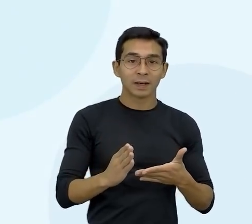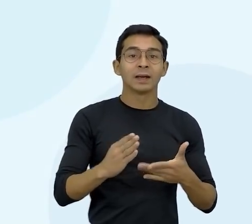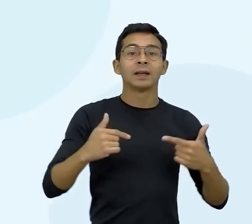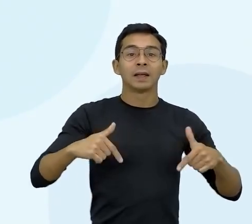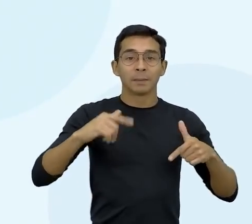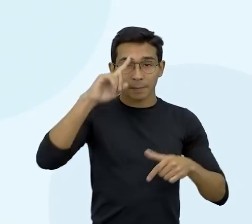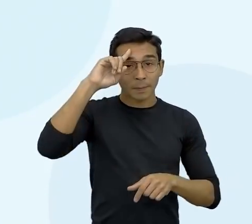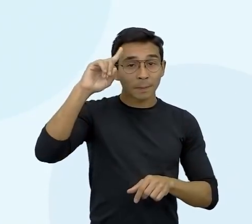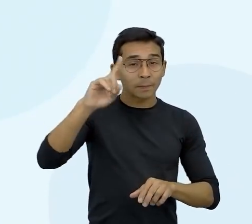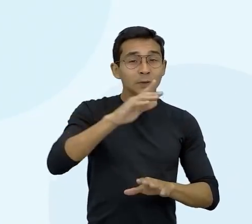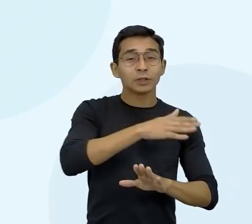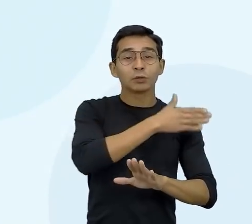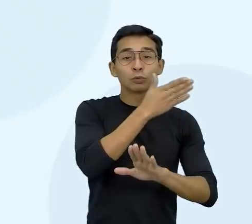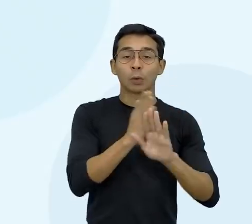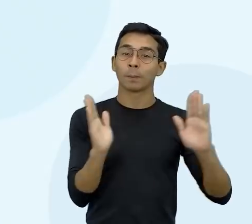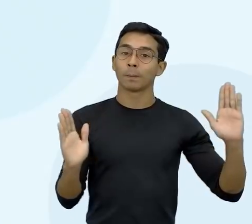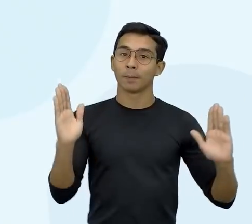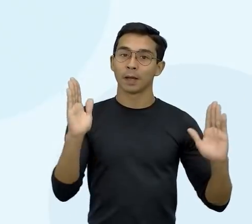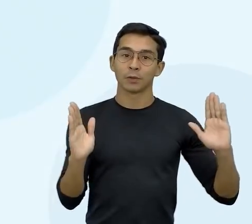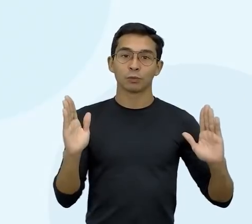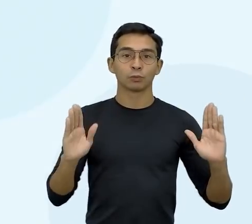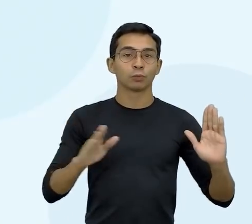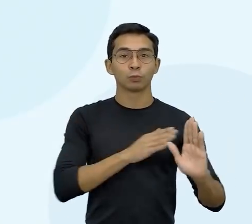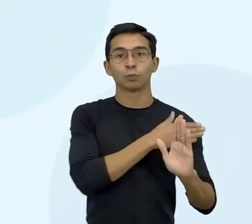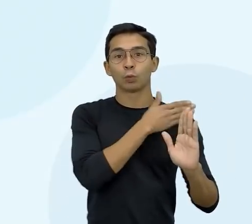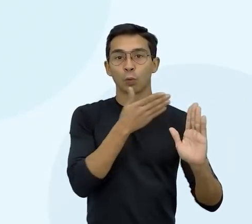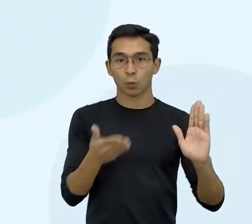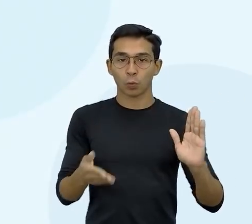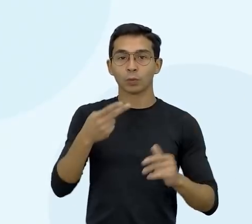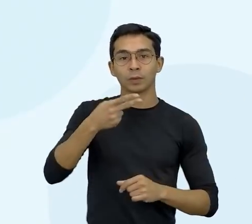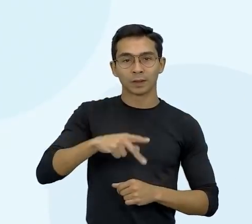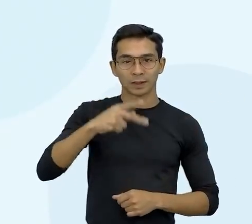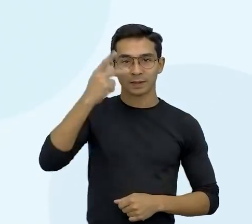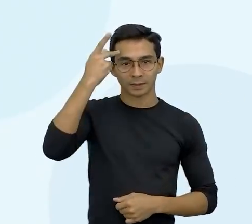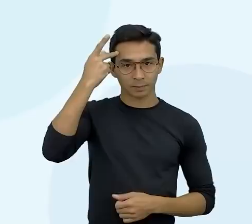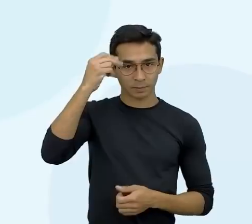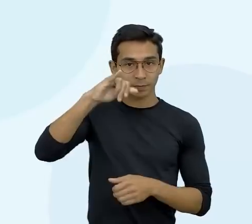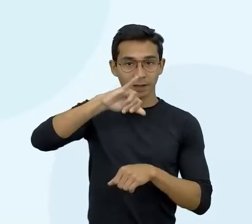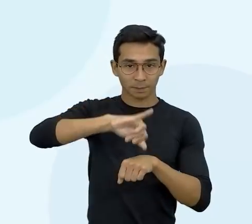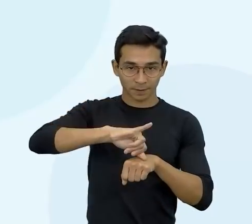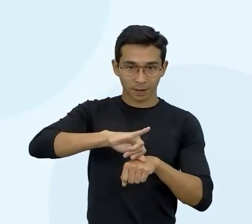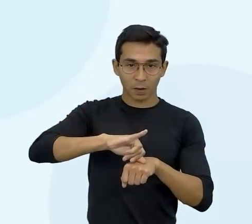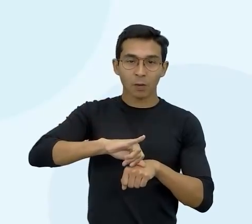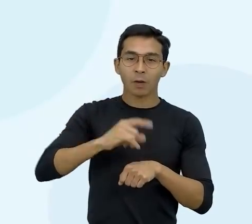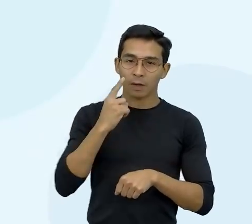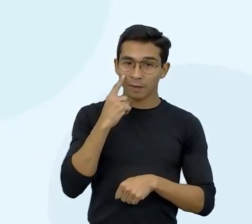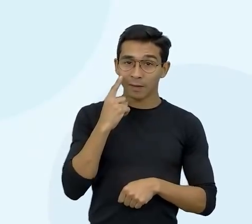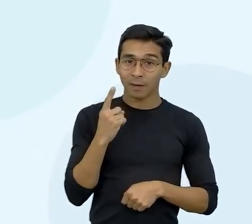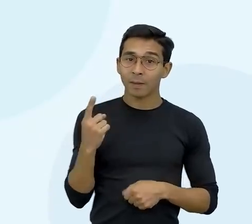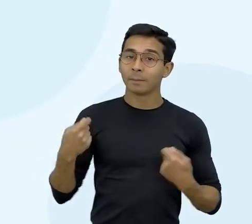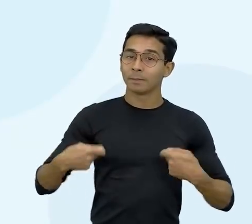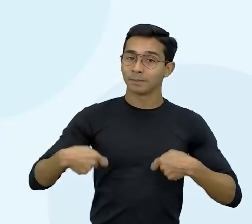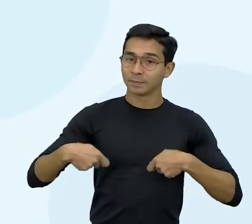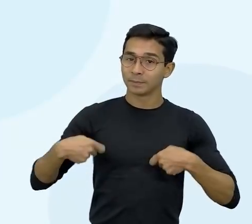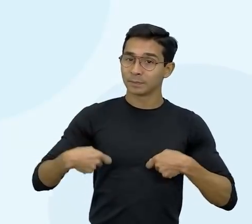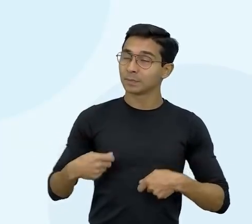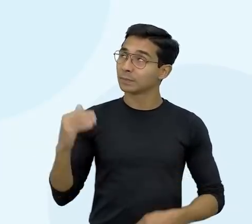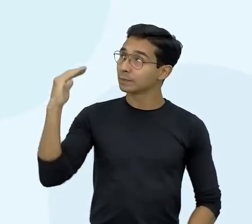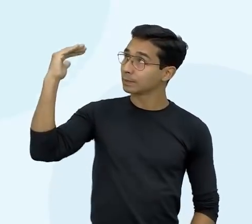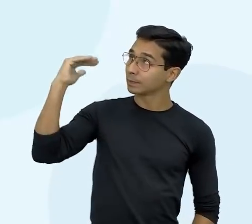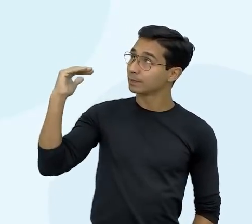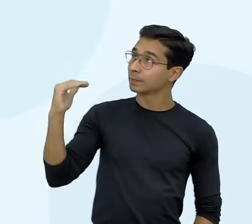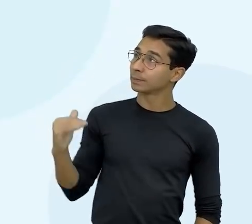capital. E a gente tem aí alguns pré-requisitos que a gente, no próximo slide, vai ver. Tem que ser efetivo